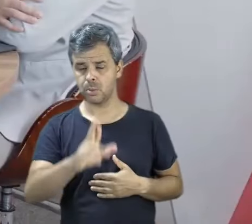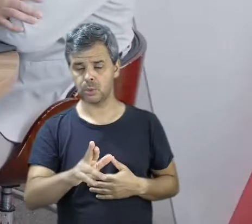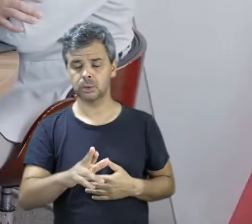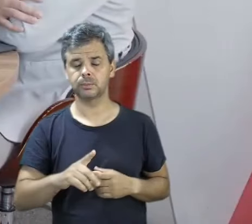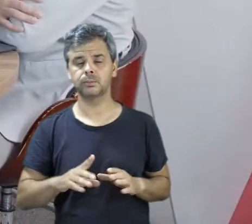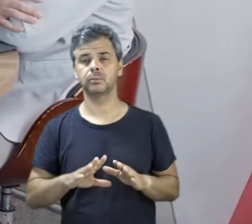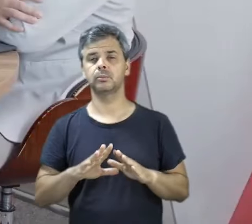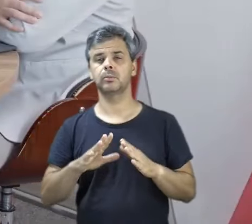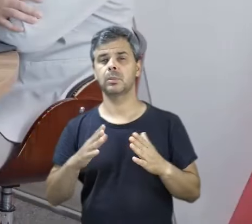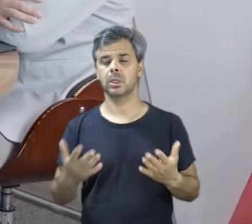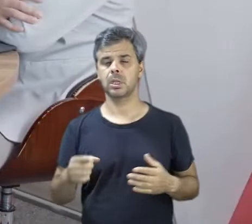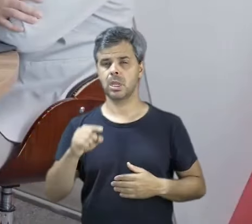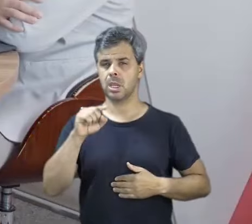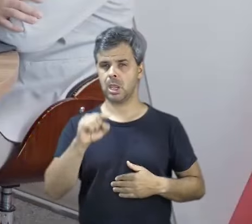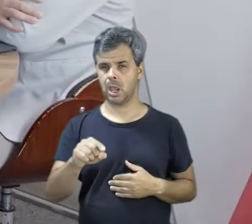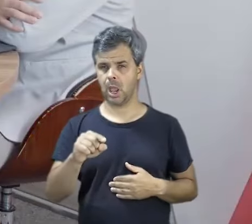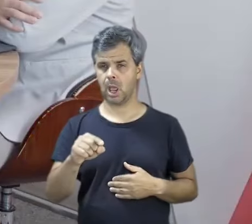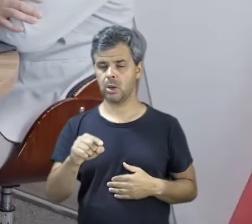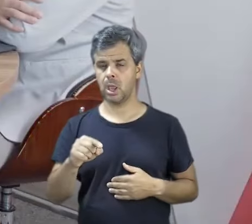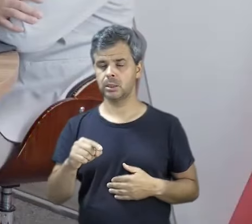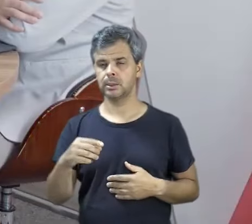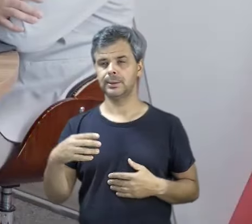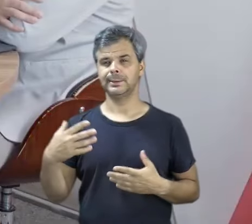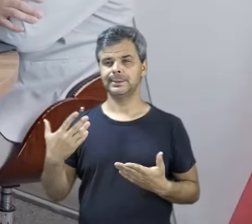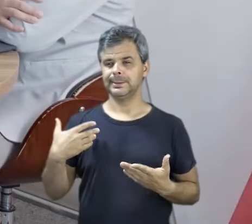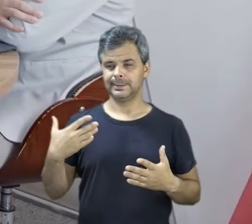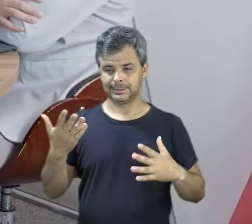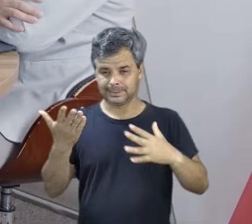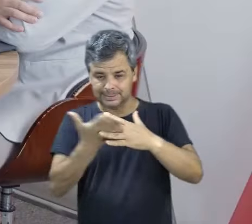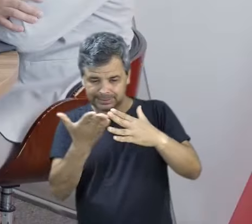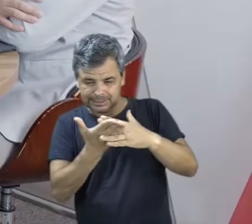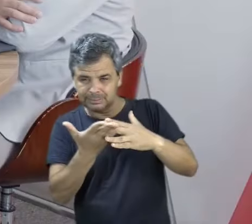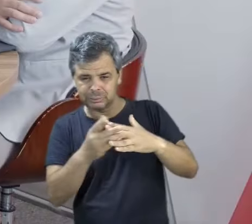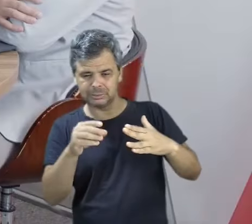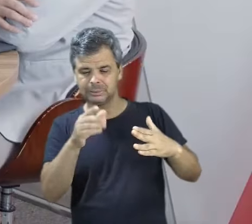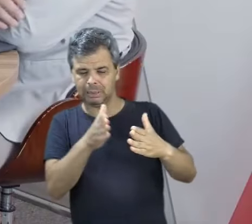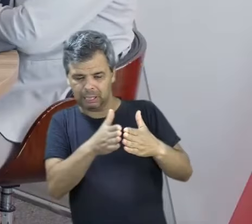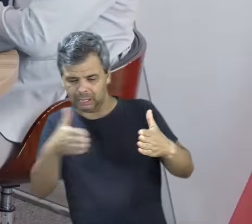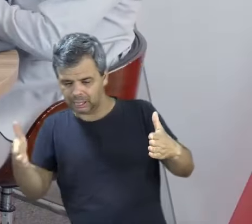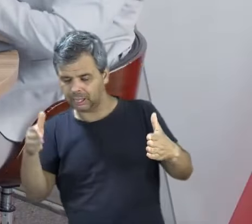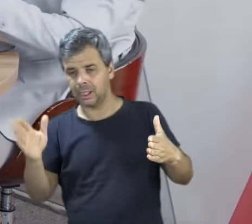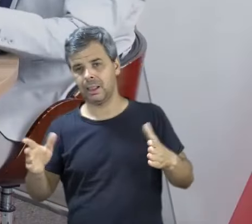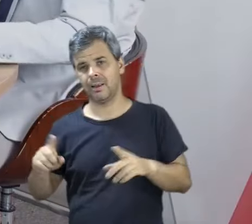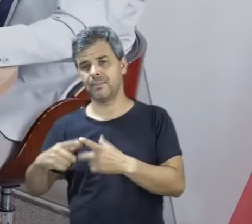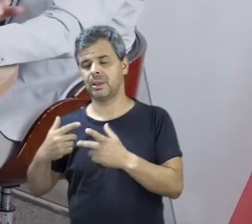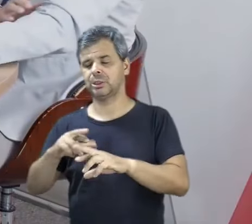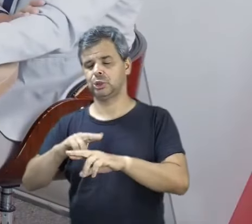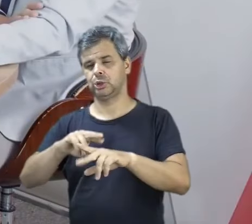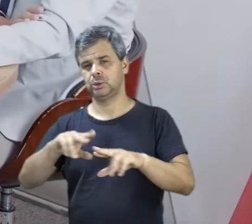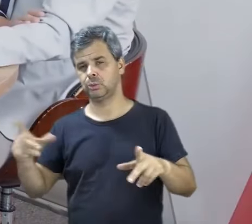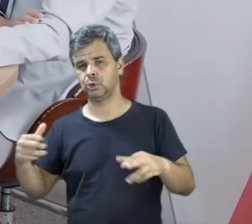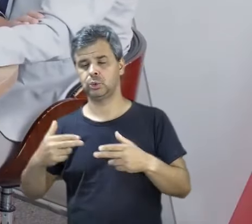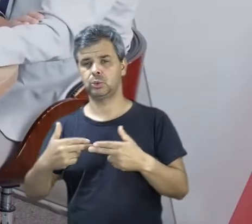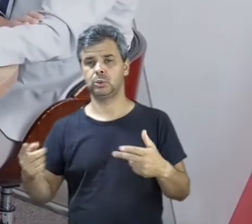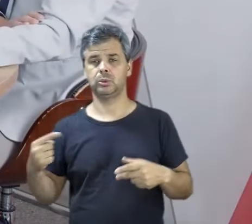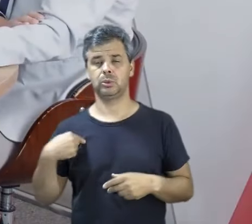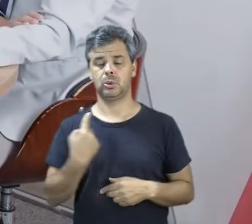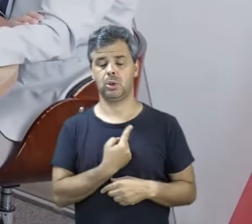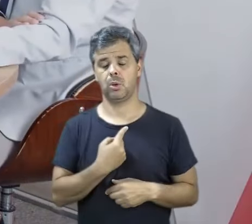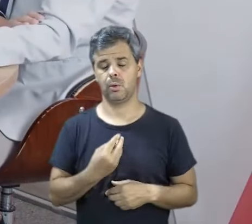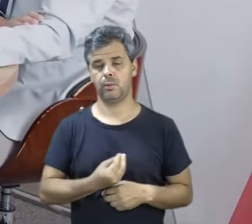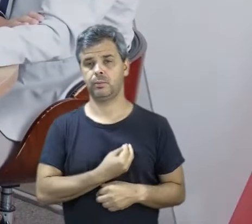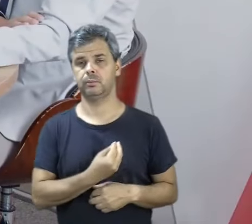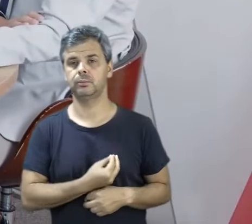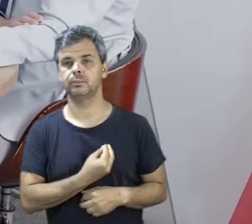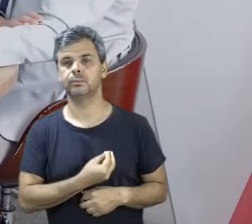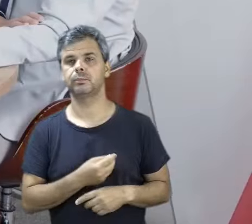disso. Então, esse intervalo, ele passou por uma série de fatores, e aí a gente